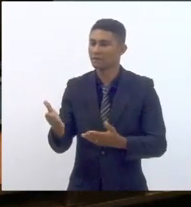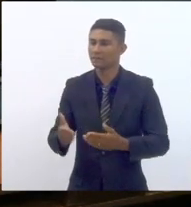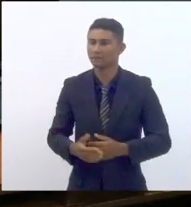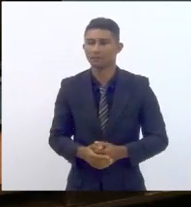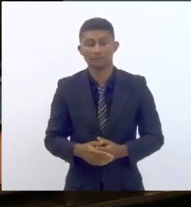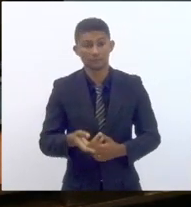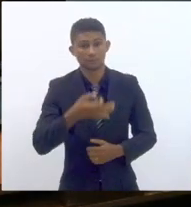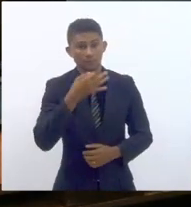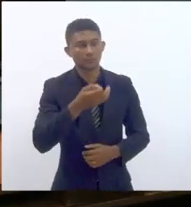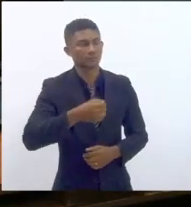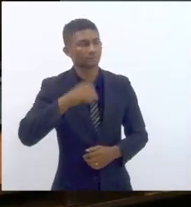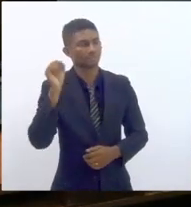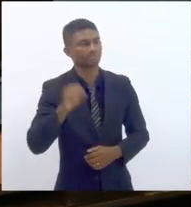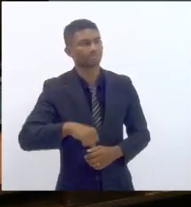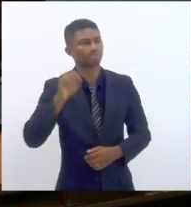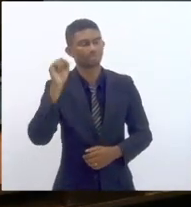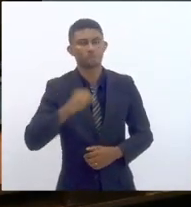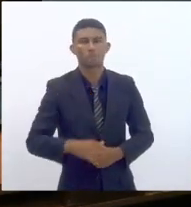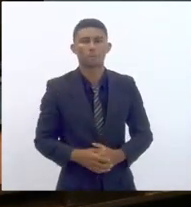é favorável.